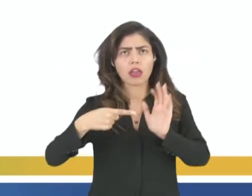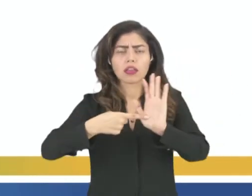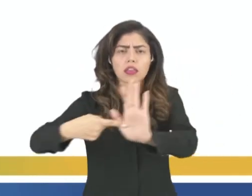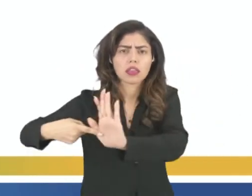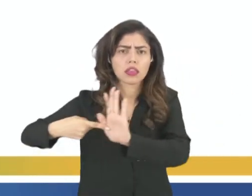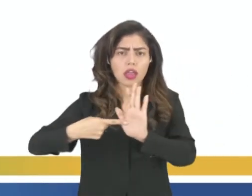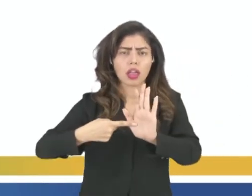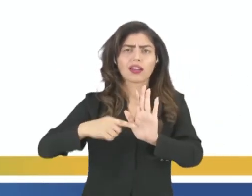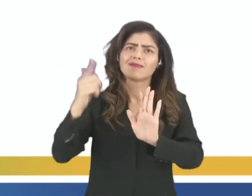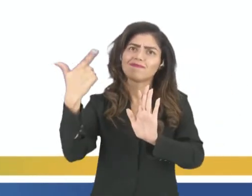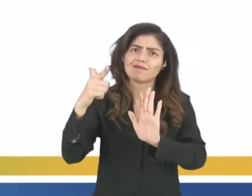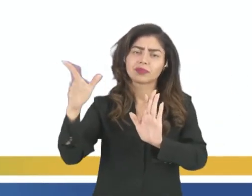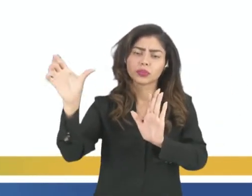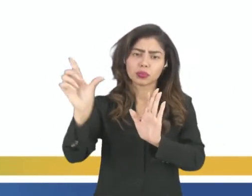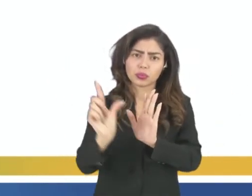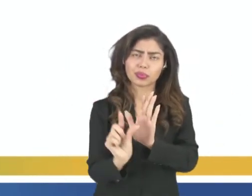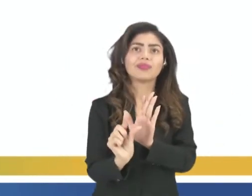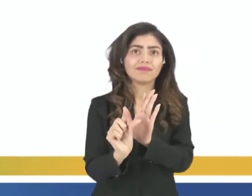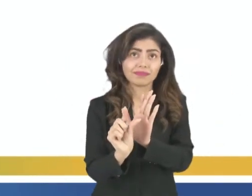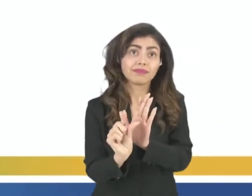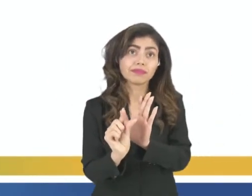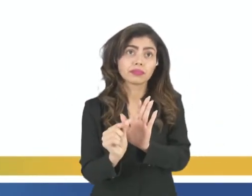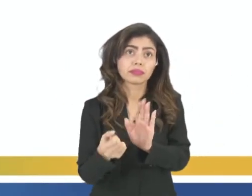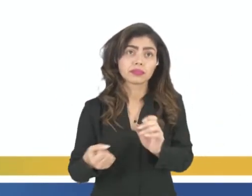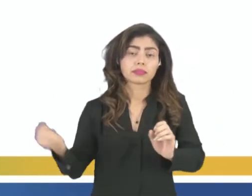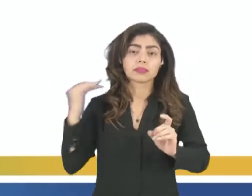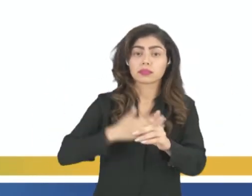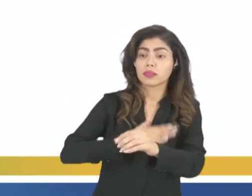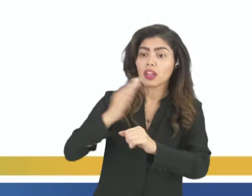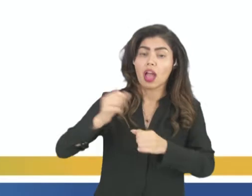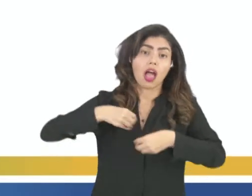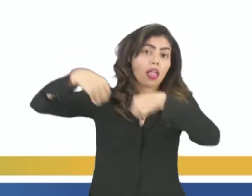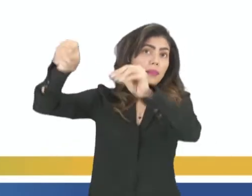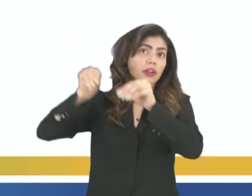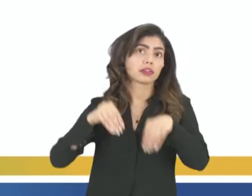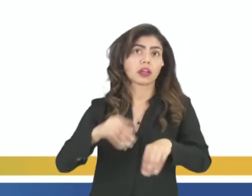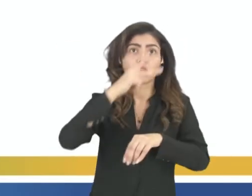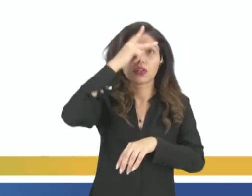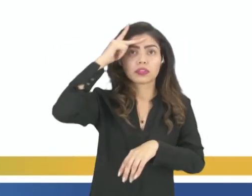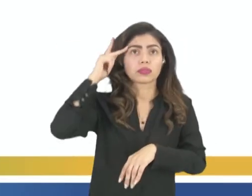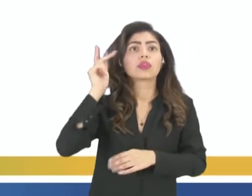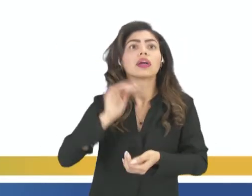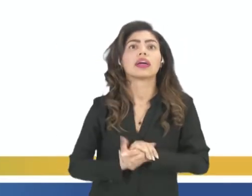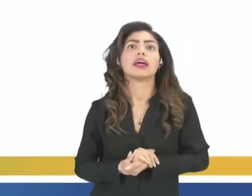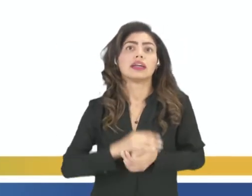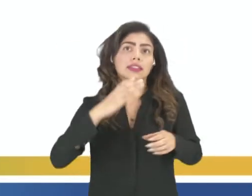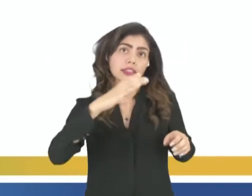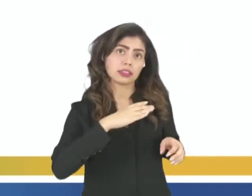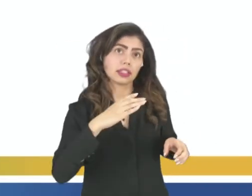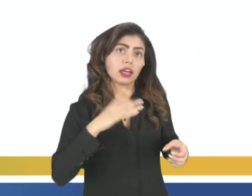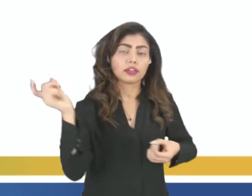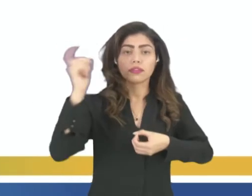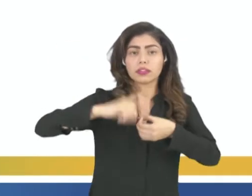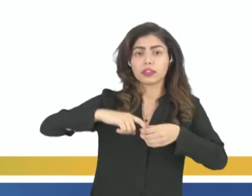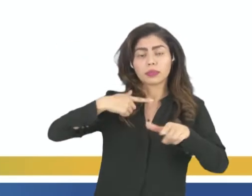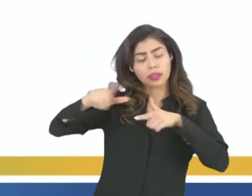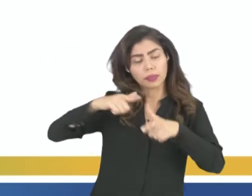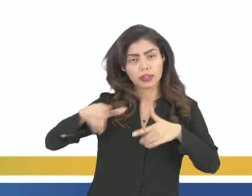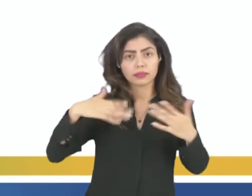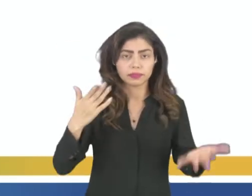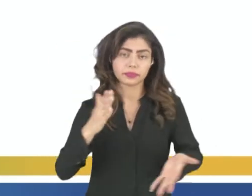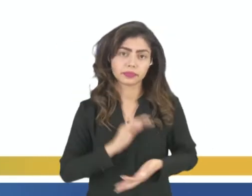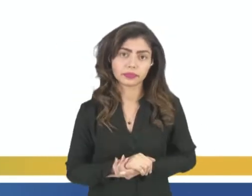de trabalhos disponíveis e incentivava a migração dos trabalhadores para as cidades em busca de trabalho. Diante do que nós vimos na nossa aula